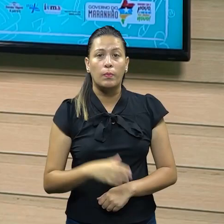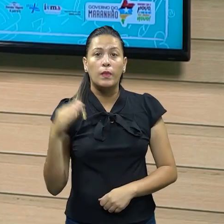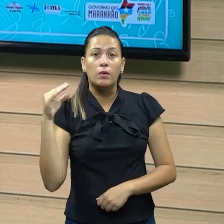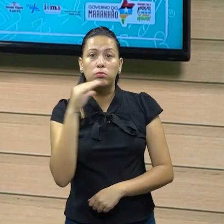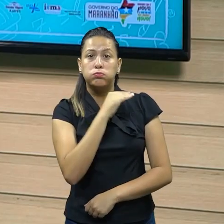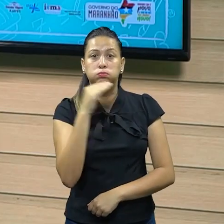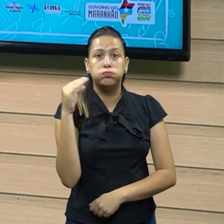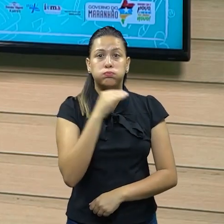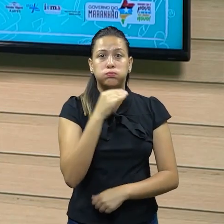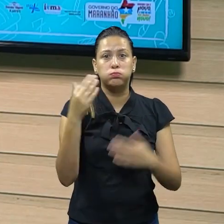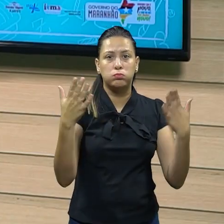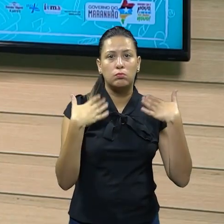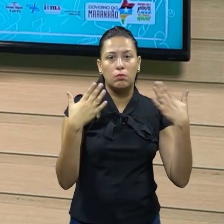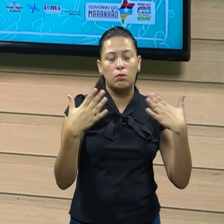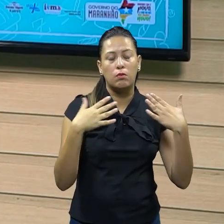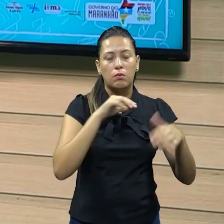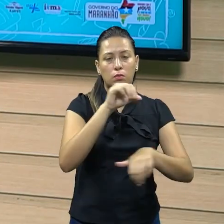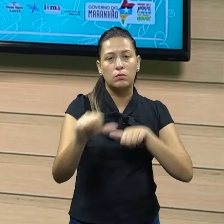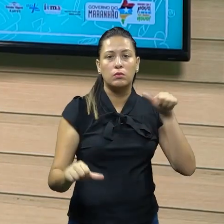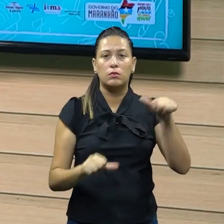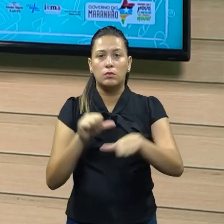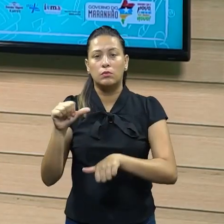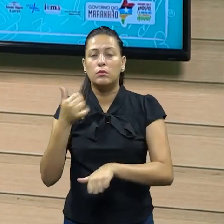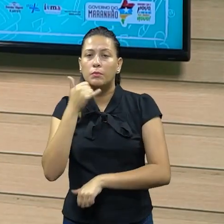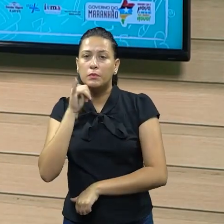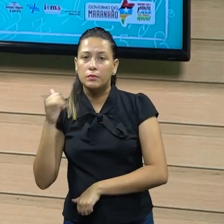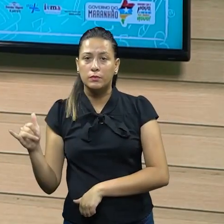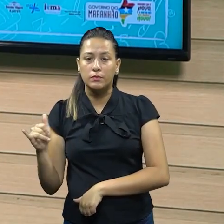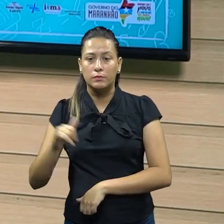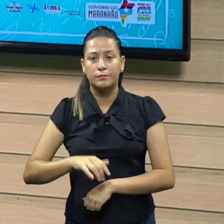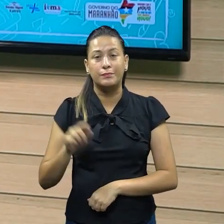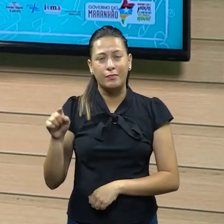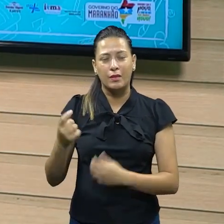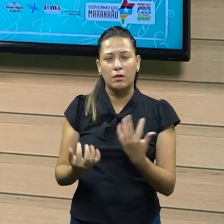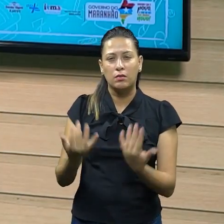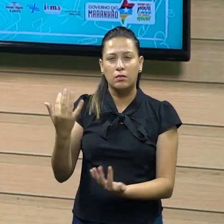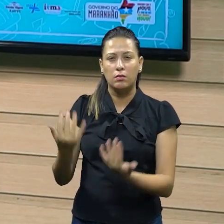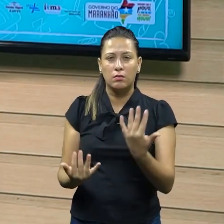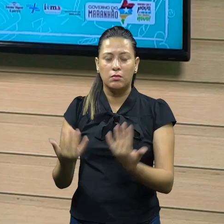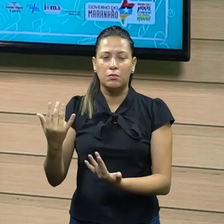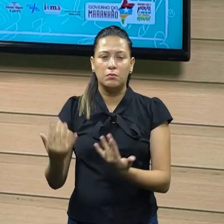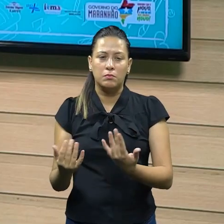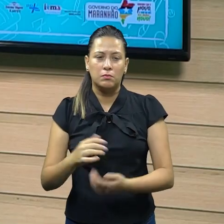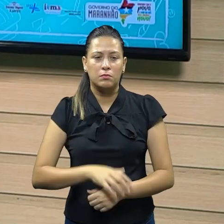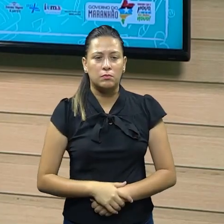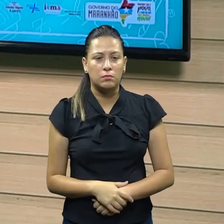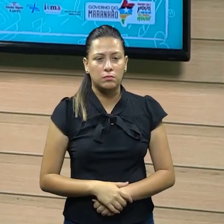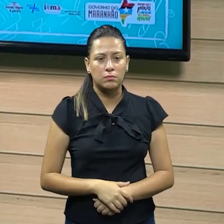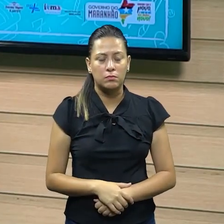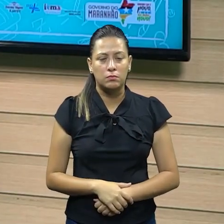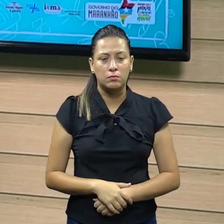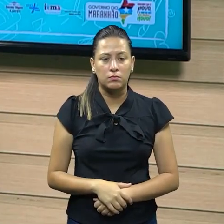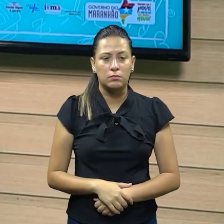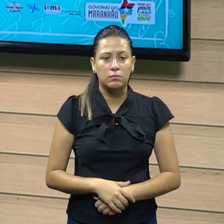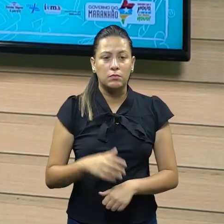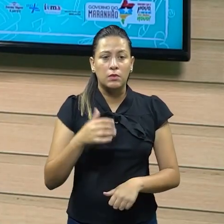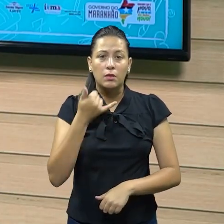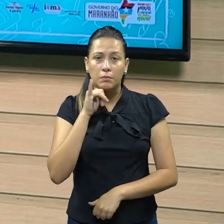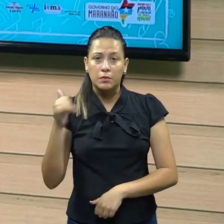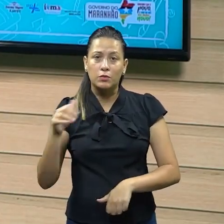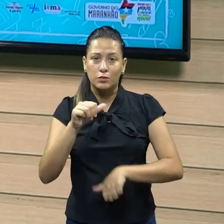energia térmica, em energia elétrica, só que devido a esta queima, acaba sendo uma forma de energia, de conversão de